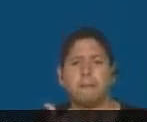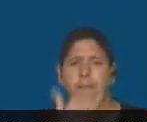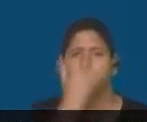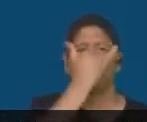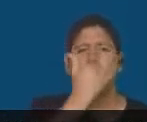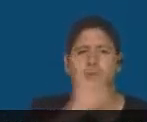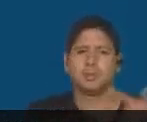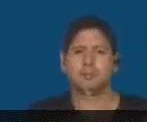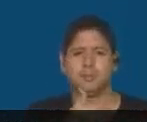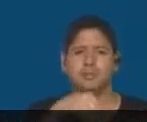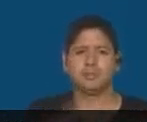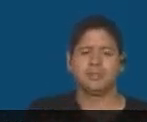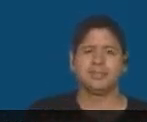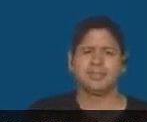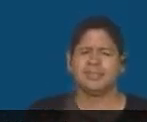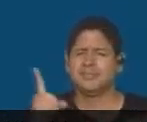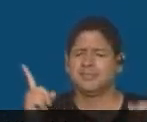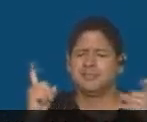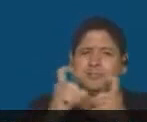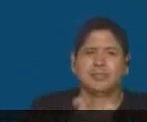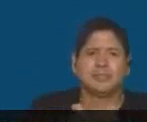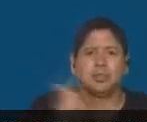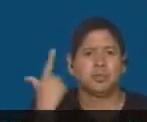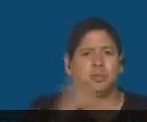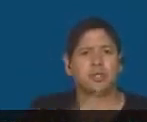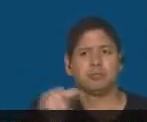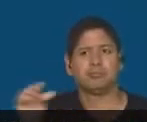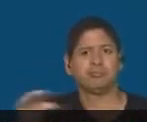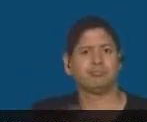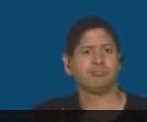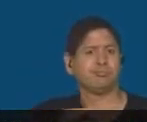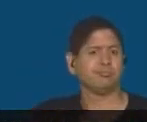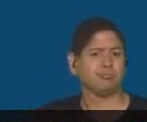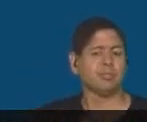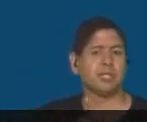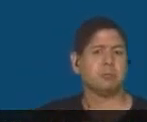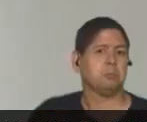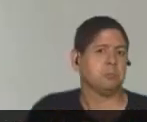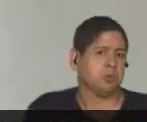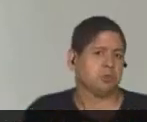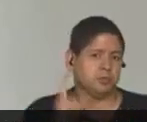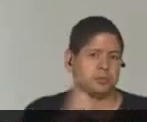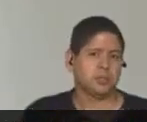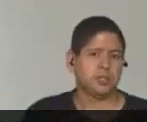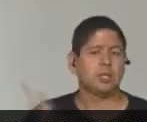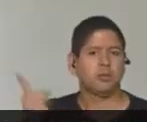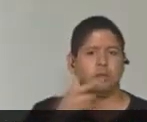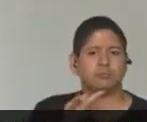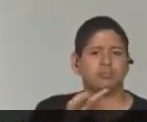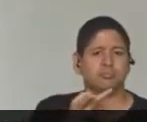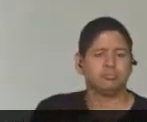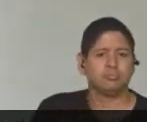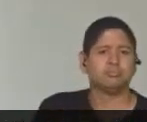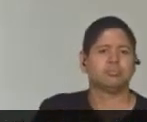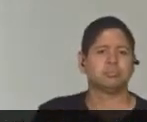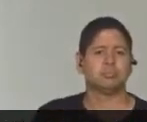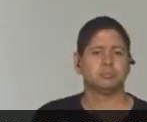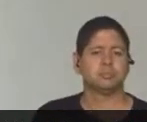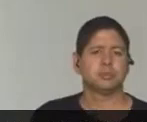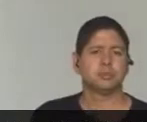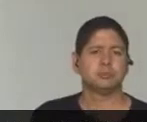acidente de trabalho e teve muita dificuldade para conseguir renda enquanto se recuperava. Fiquei internada, fiquei